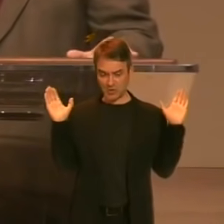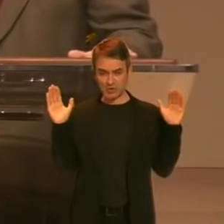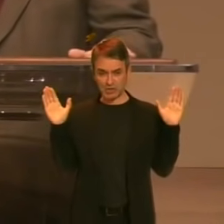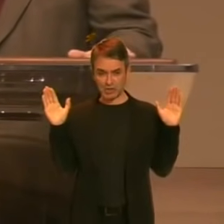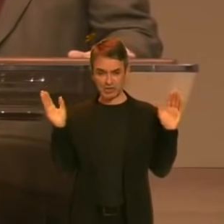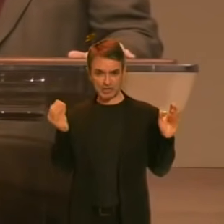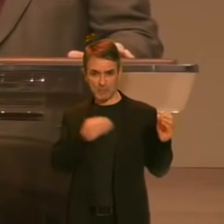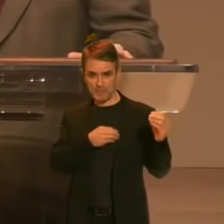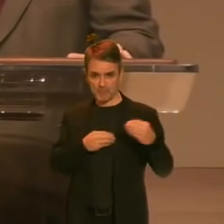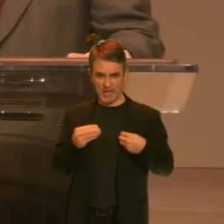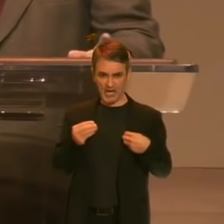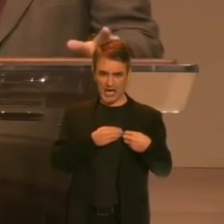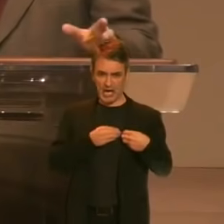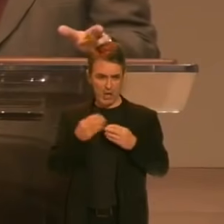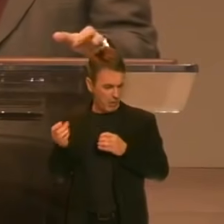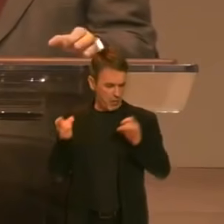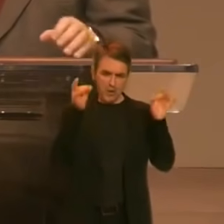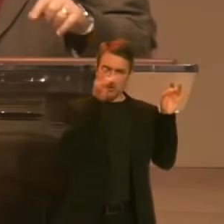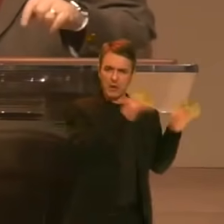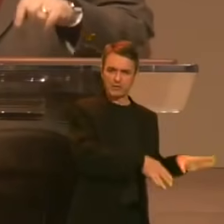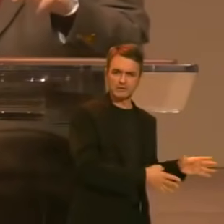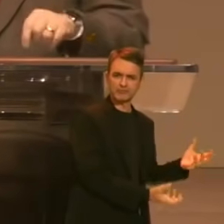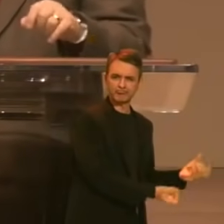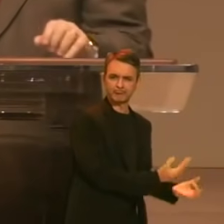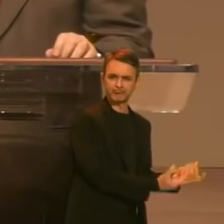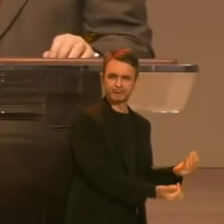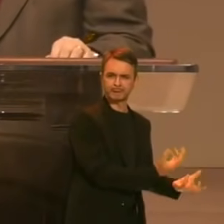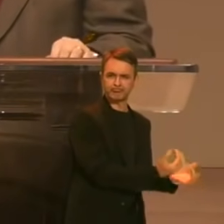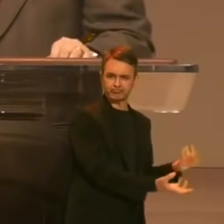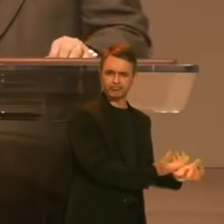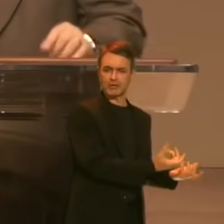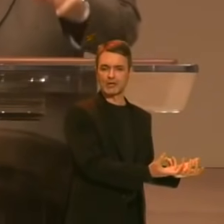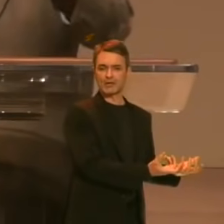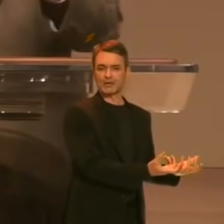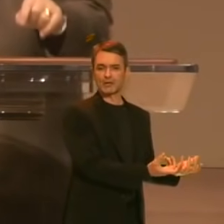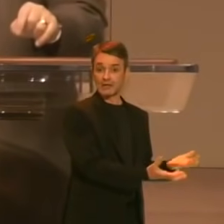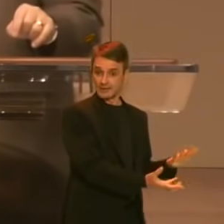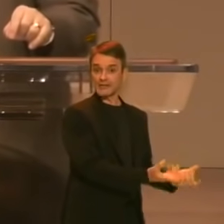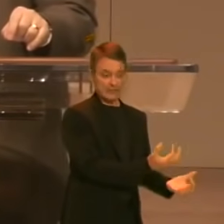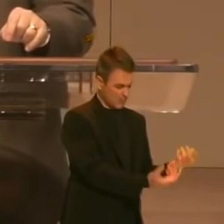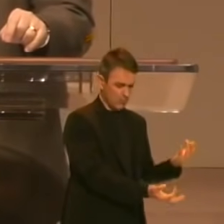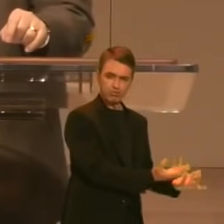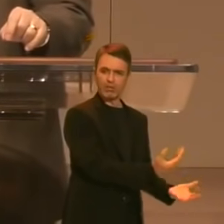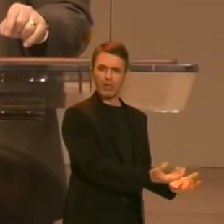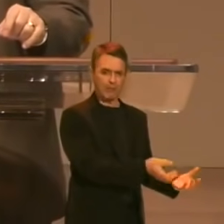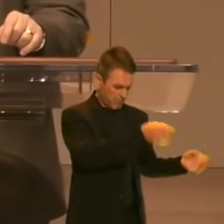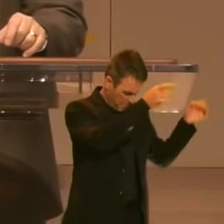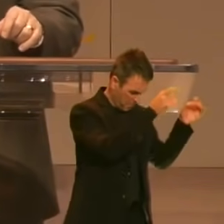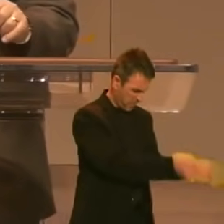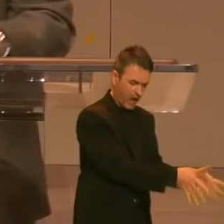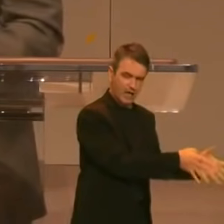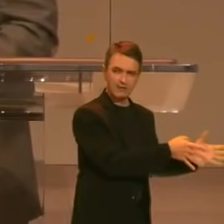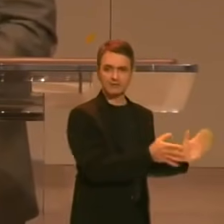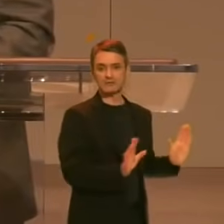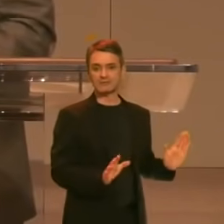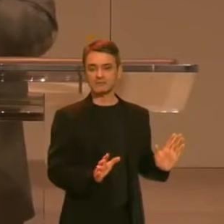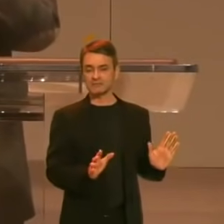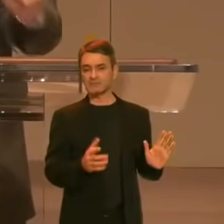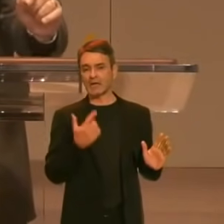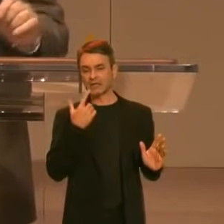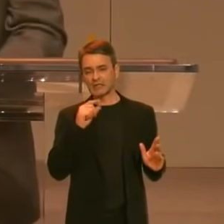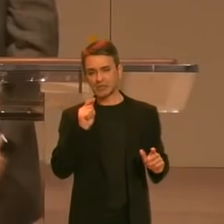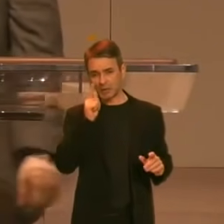pecaram, mas os lançou no inferno. Essa palavra inferno aqui é abismo, tá? Ou na língua